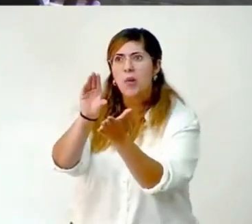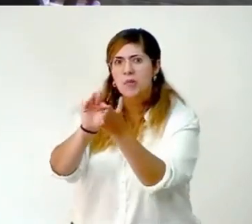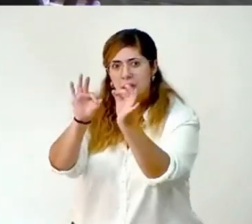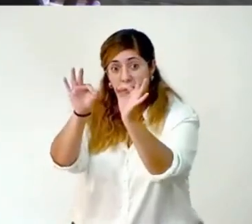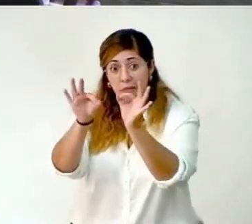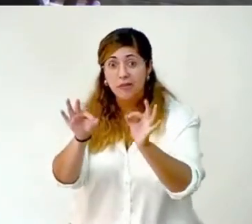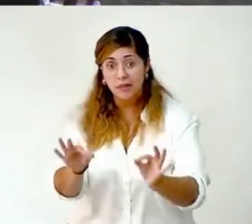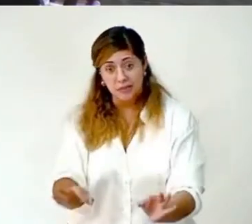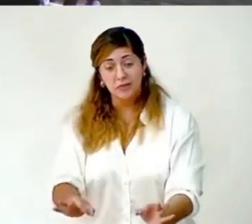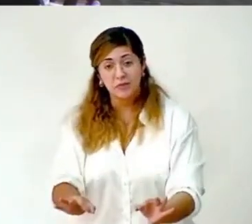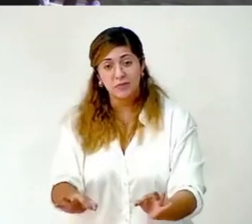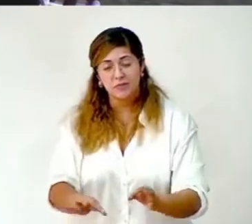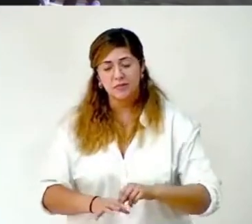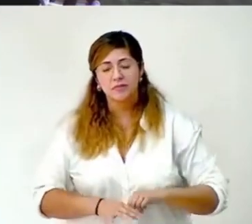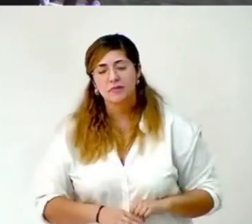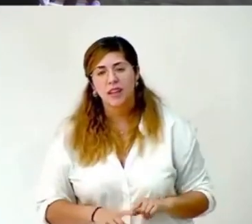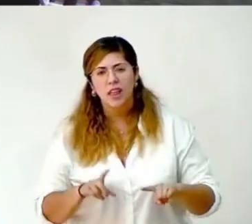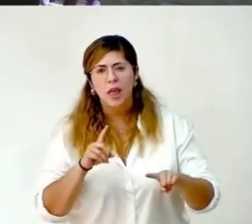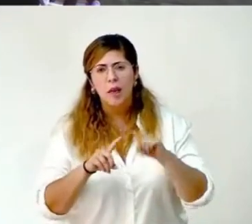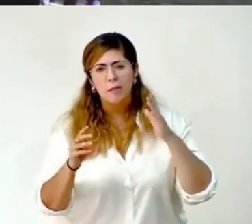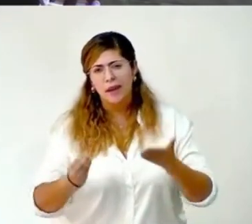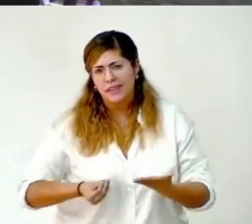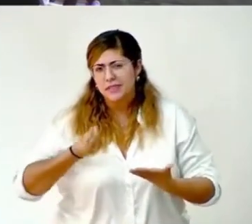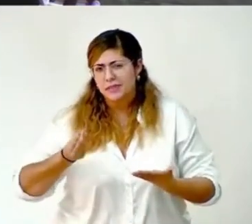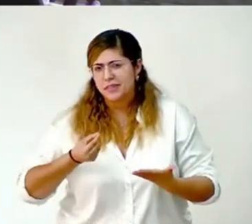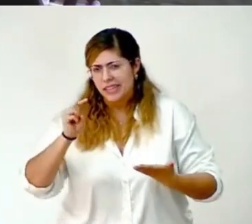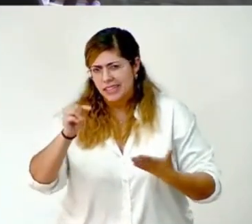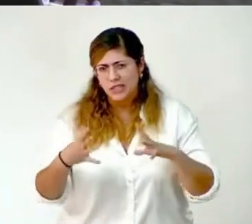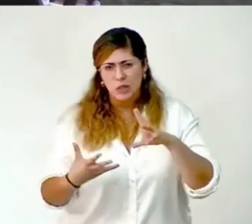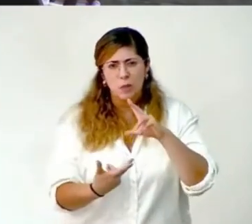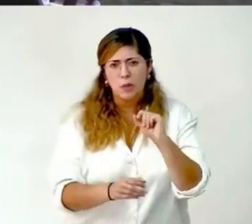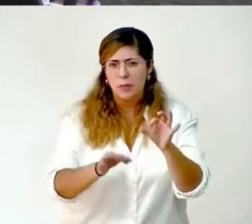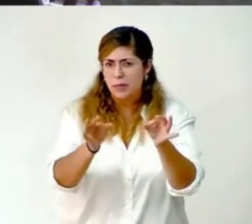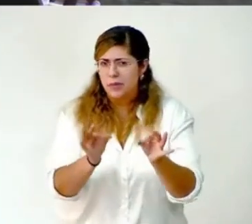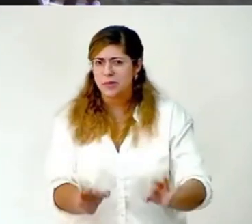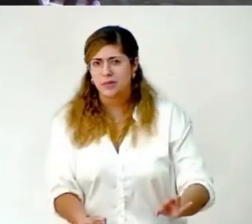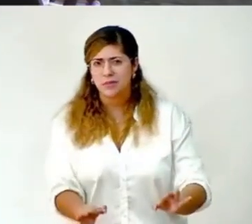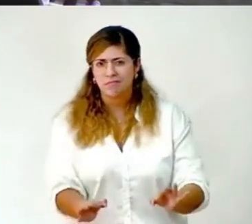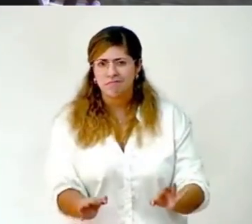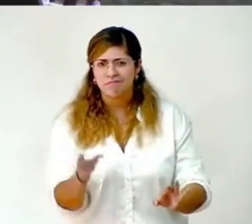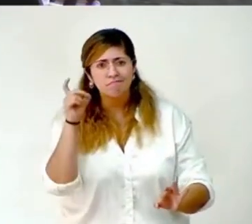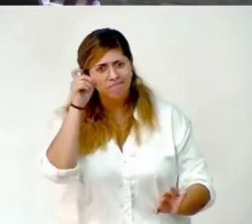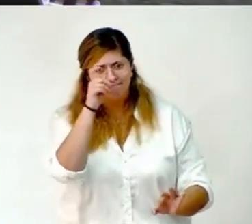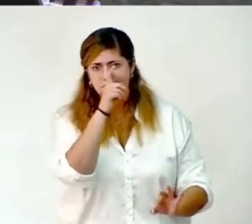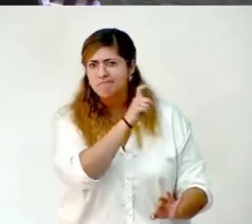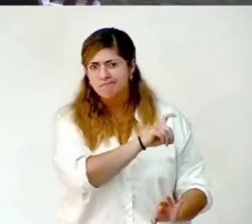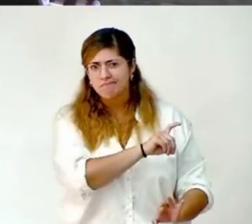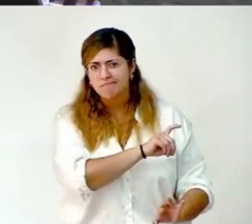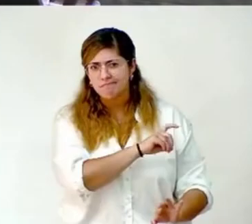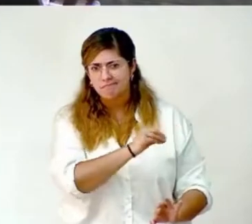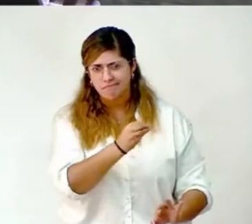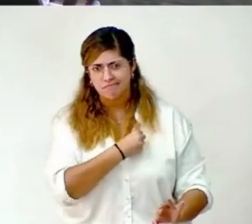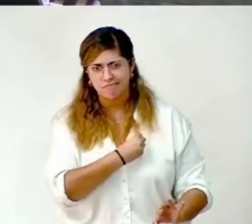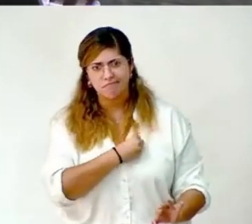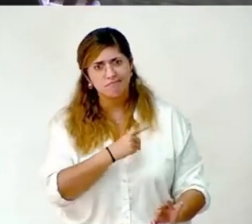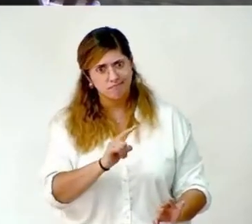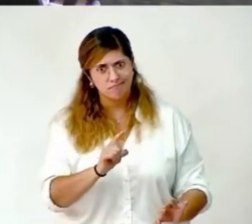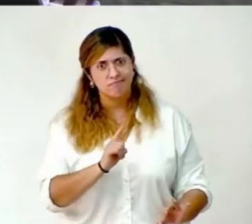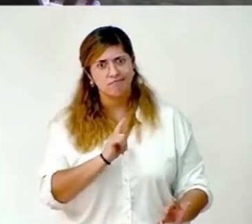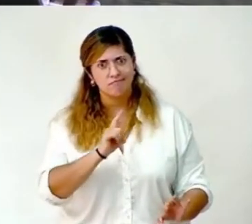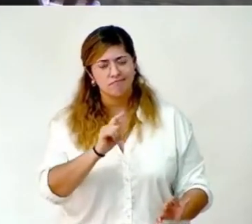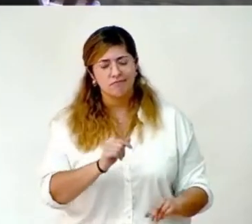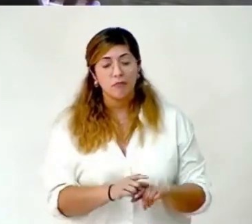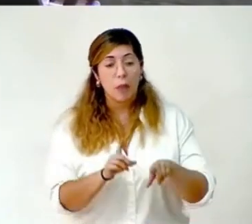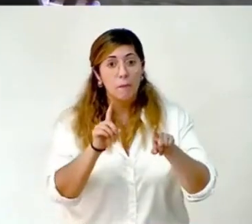moral nesta vida atual. Não há essa exigência. Nós